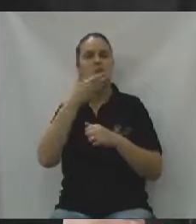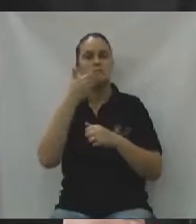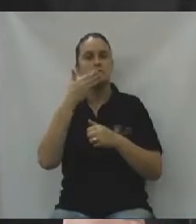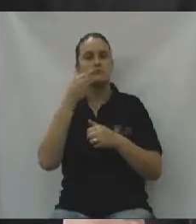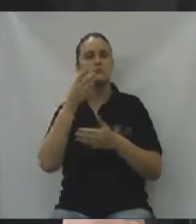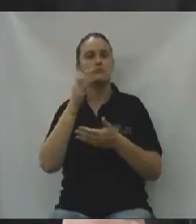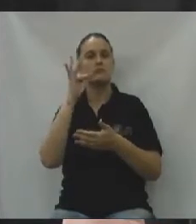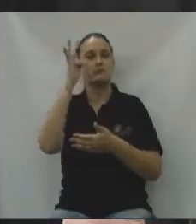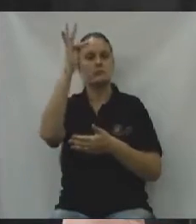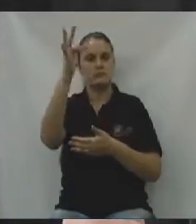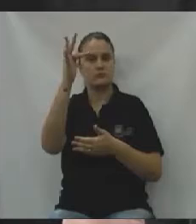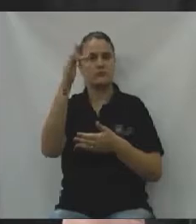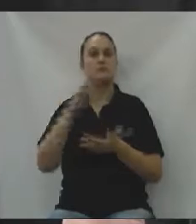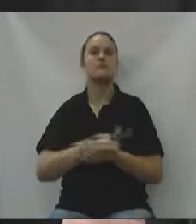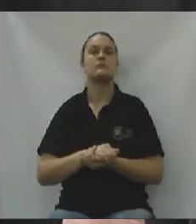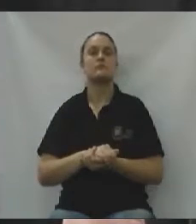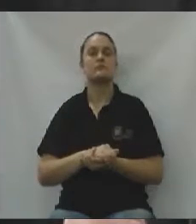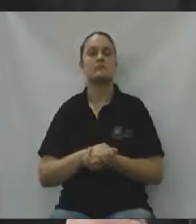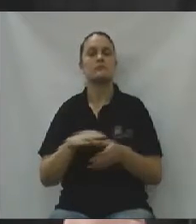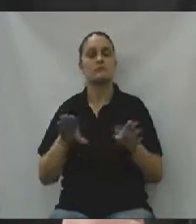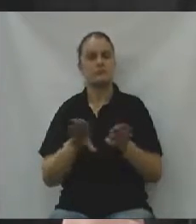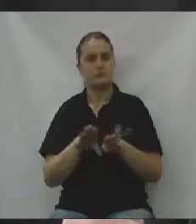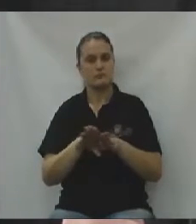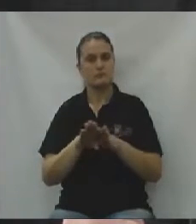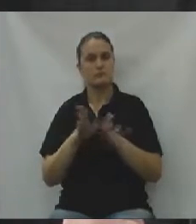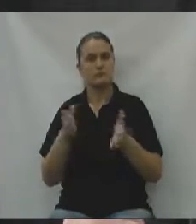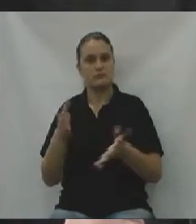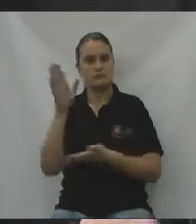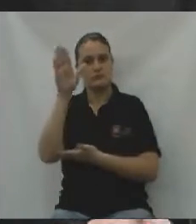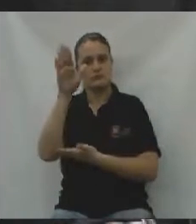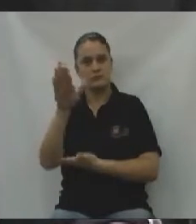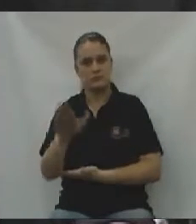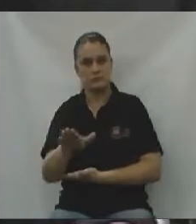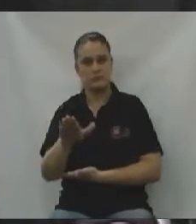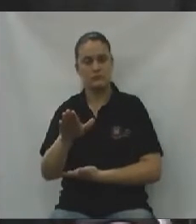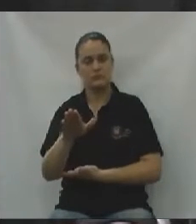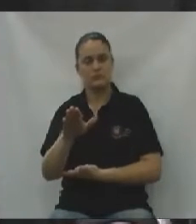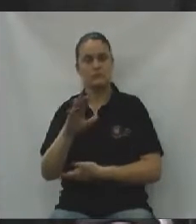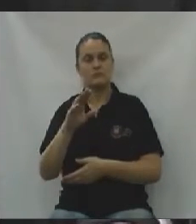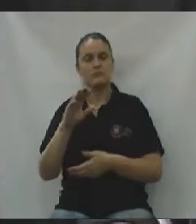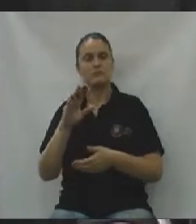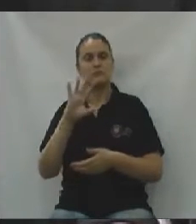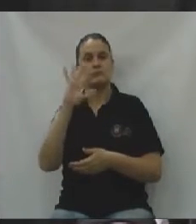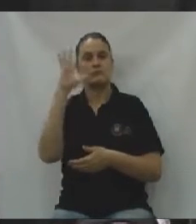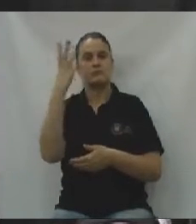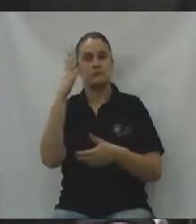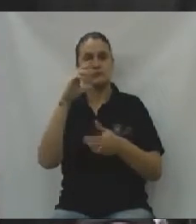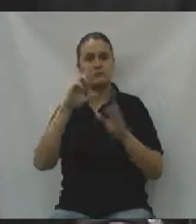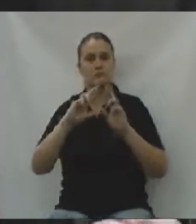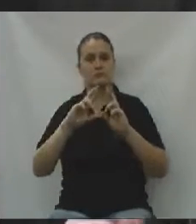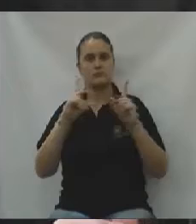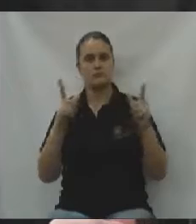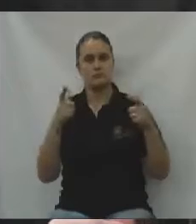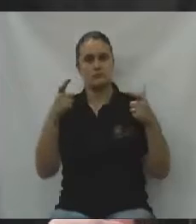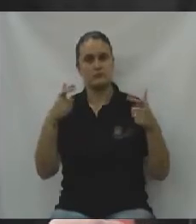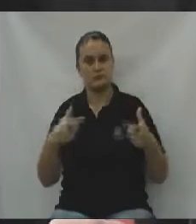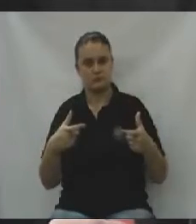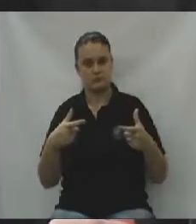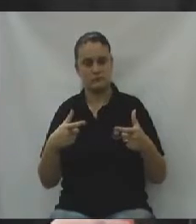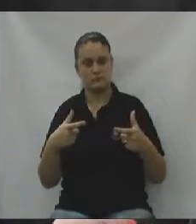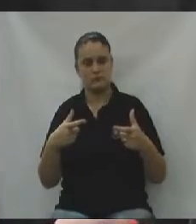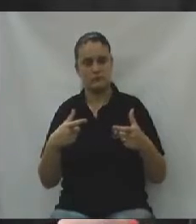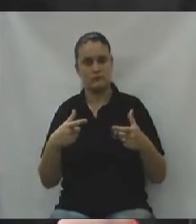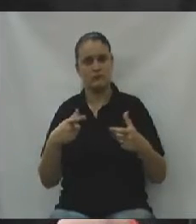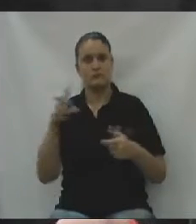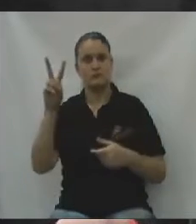mais. Também, no início da tarde de hoje, um momento que diferenciou-nos, aonde, na